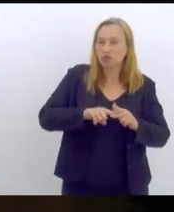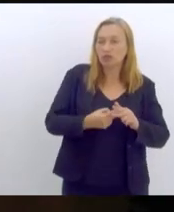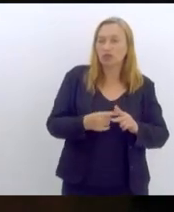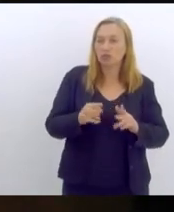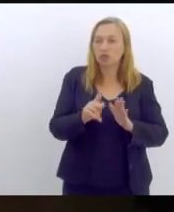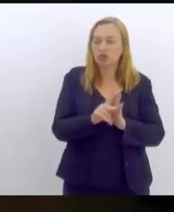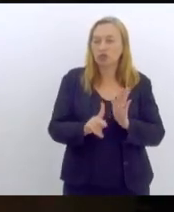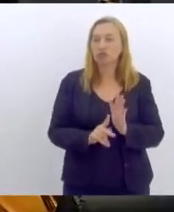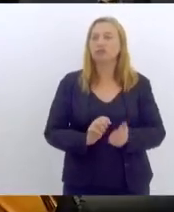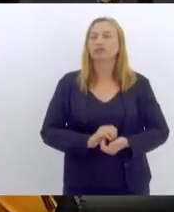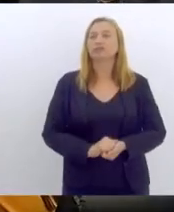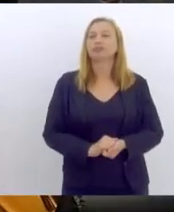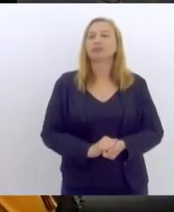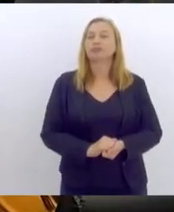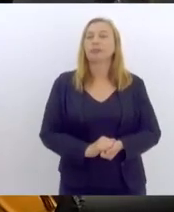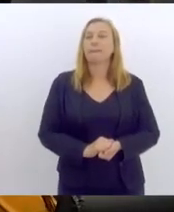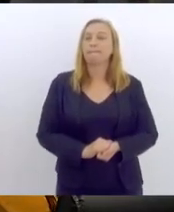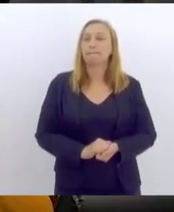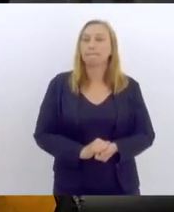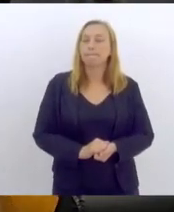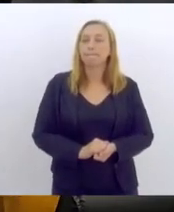projeto.